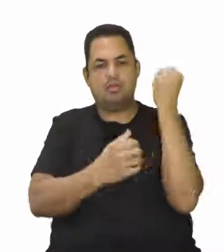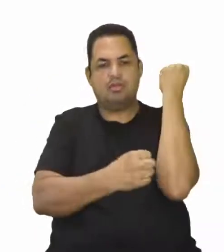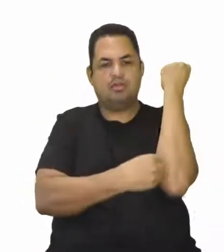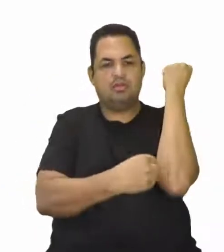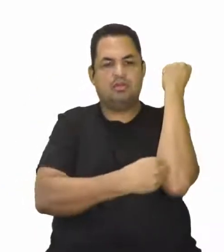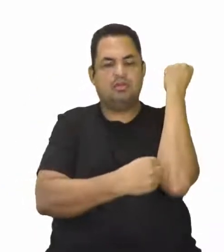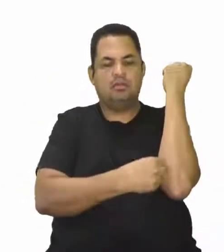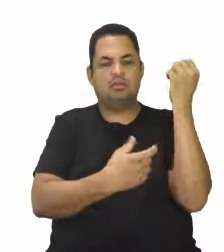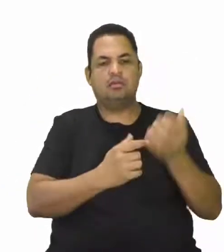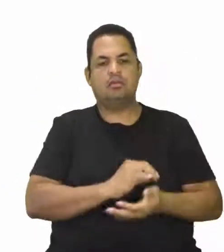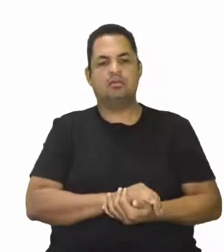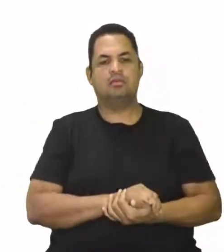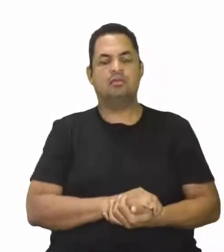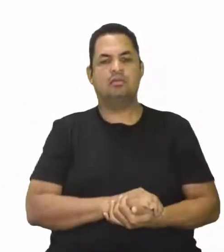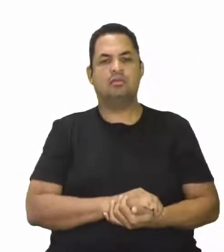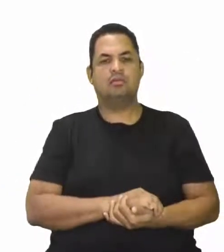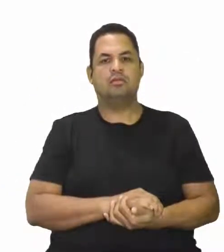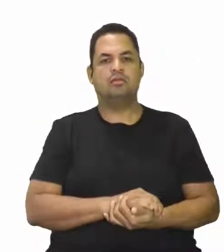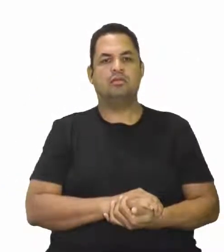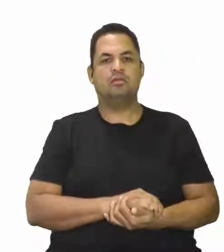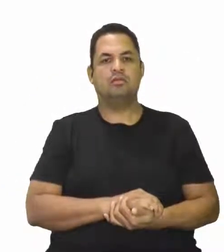madeira. Isso mesmo.